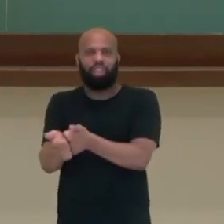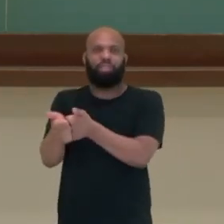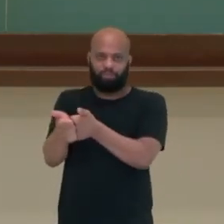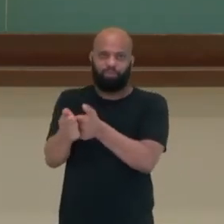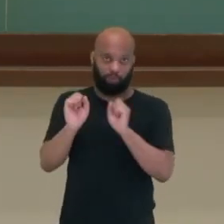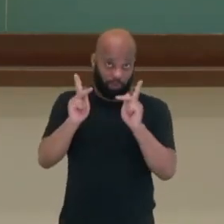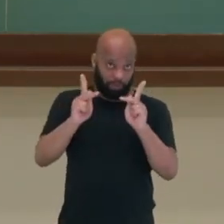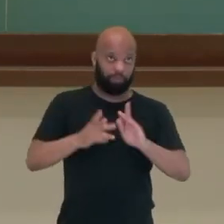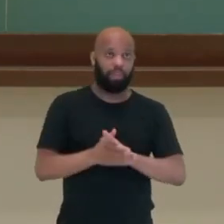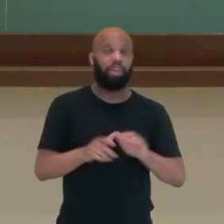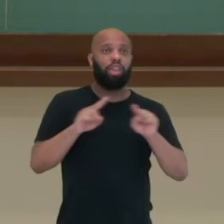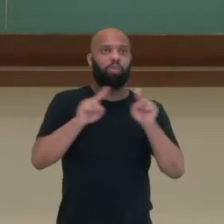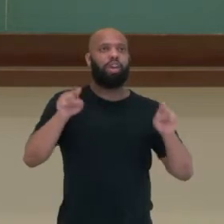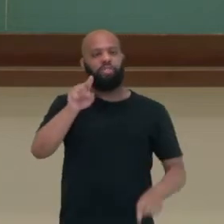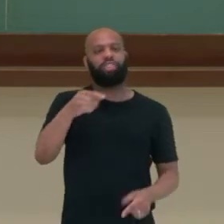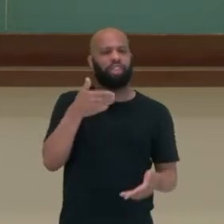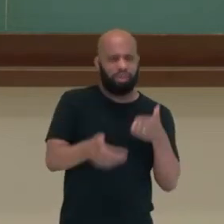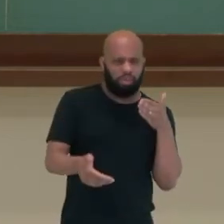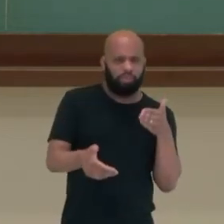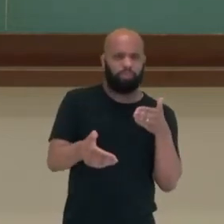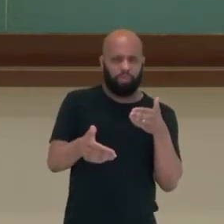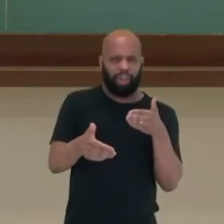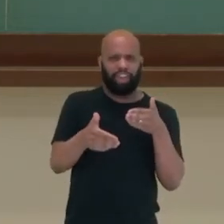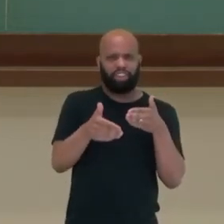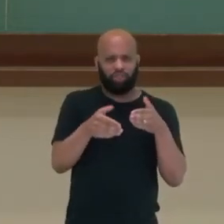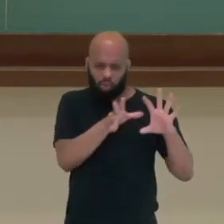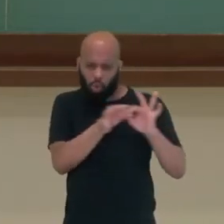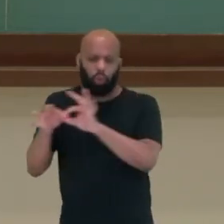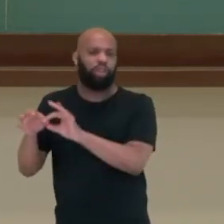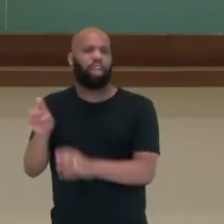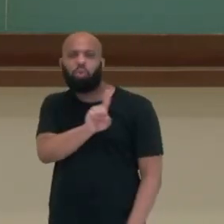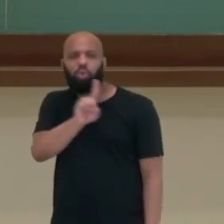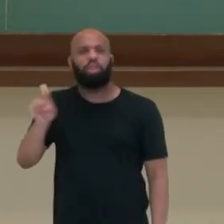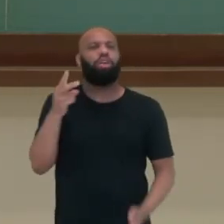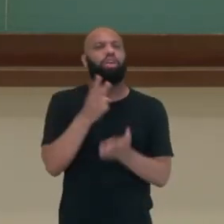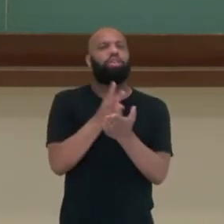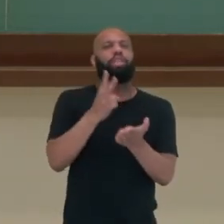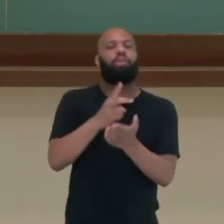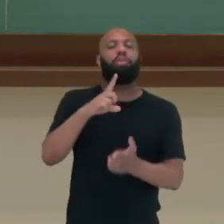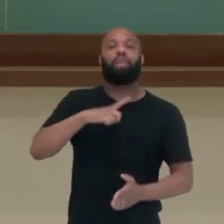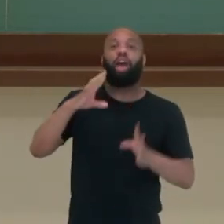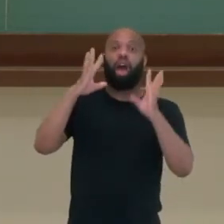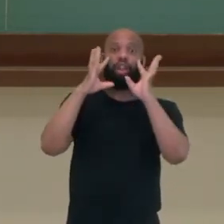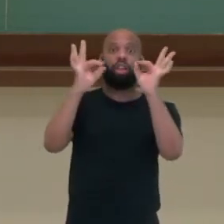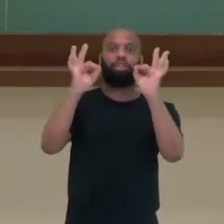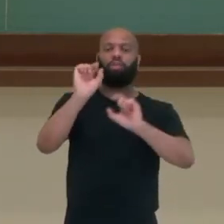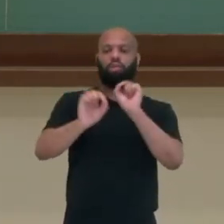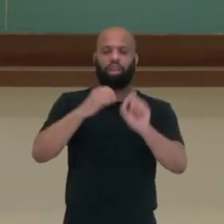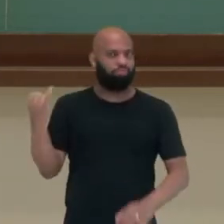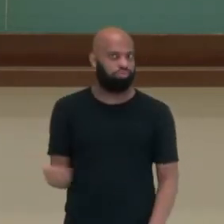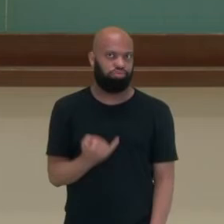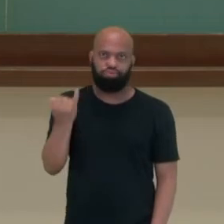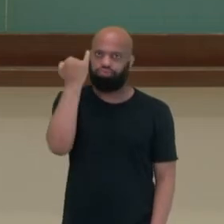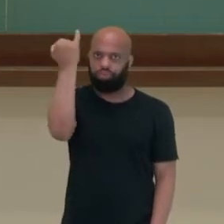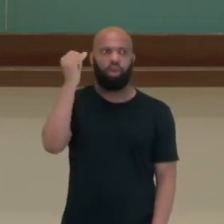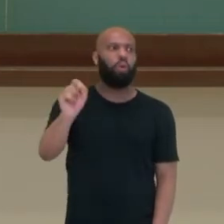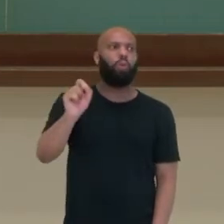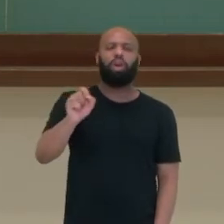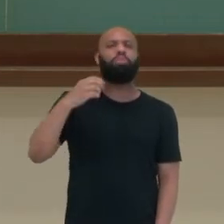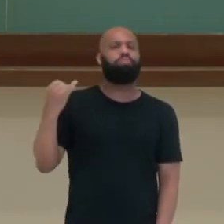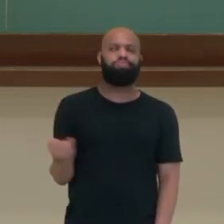raciocínio. Mas você não perde a linha de raciocínio, Você está sempre ligadinho, o que é importante. O que é